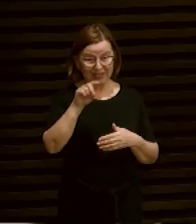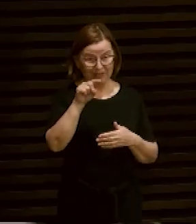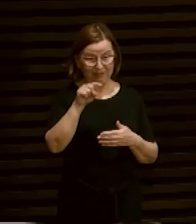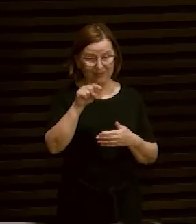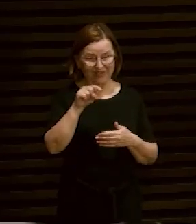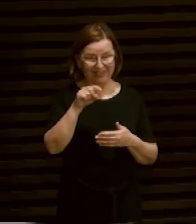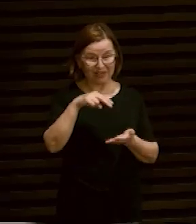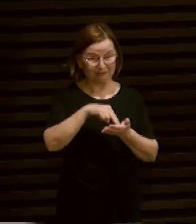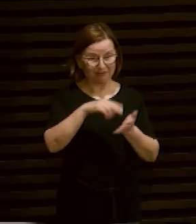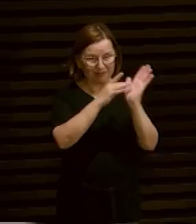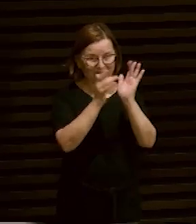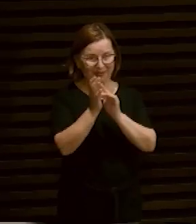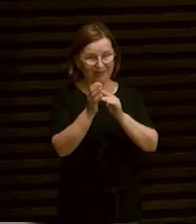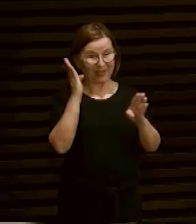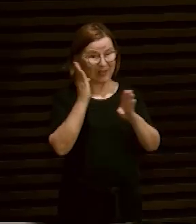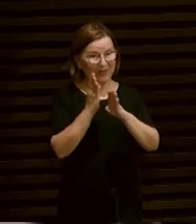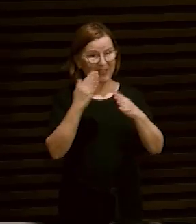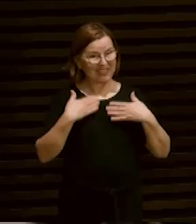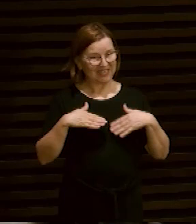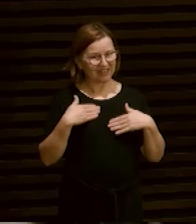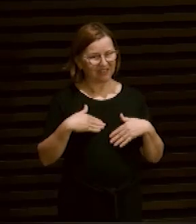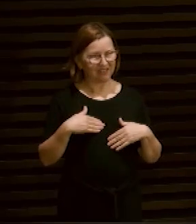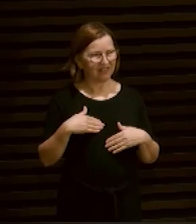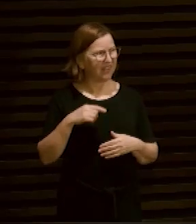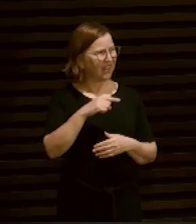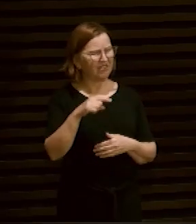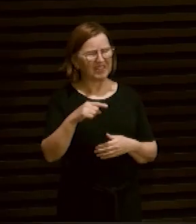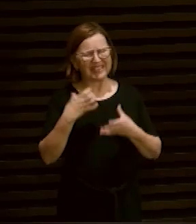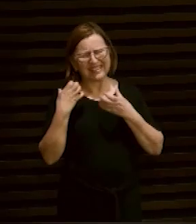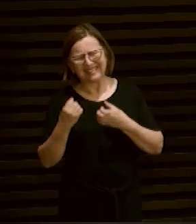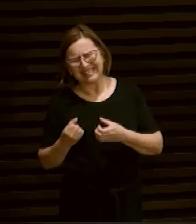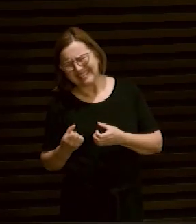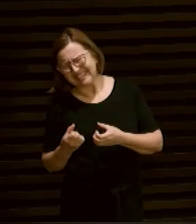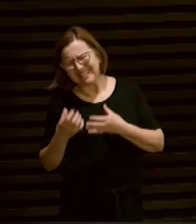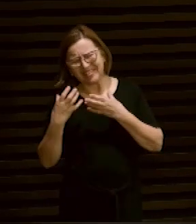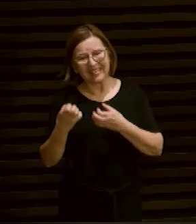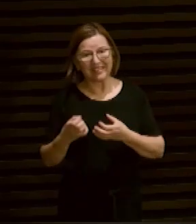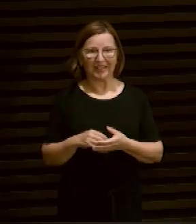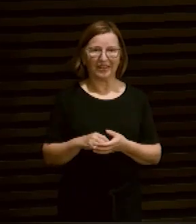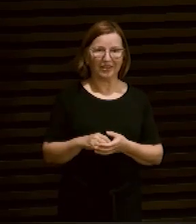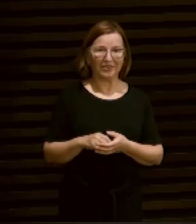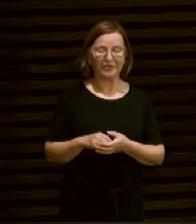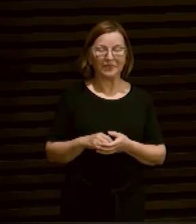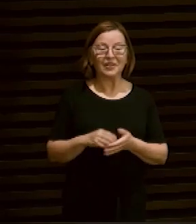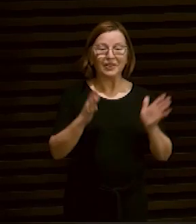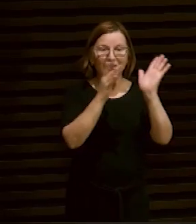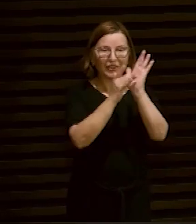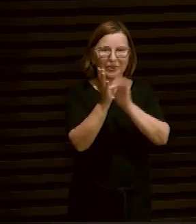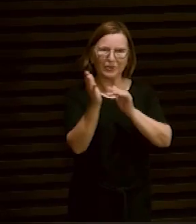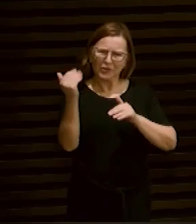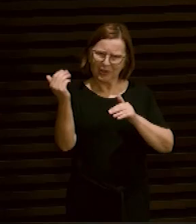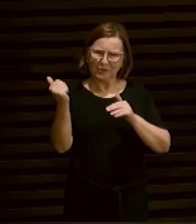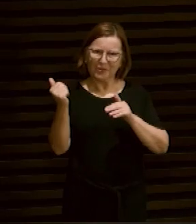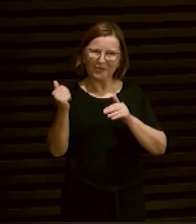descanso. Você é cansado e sobrecarregado, vem a mim,